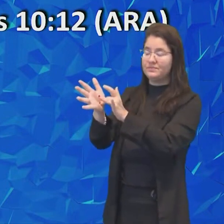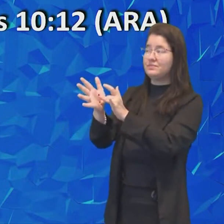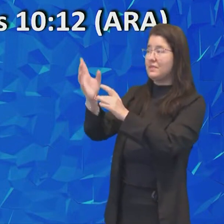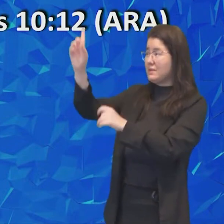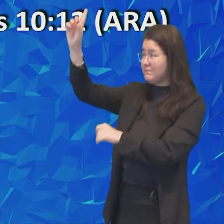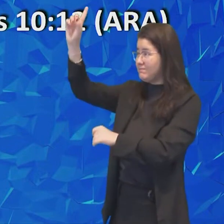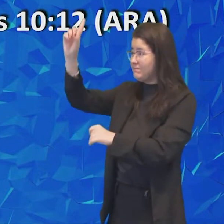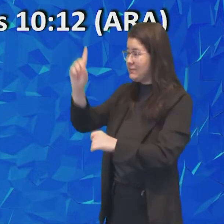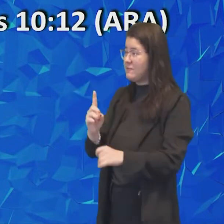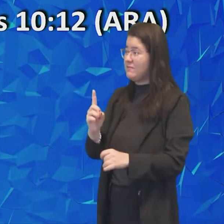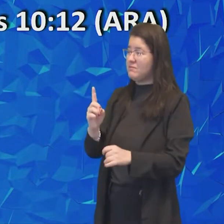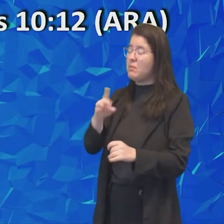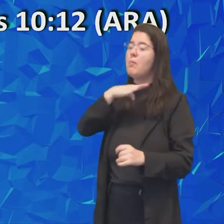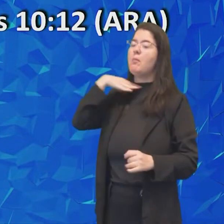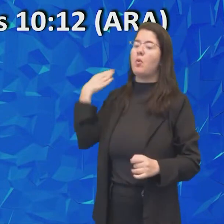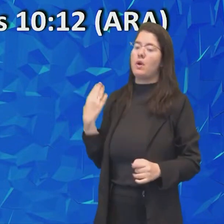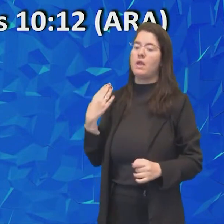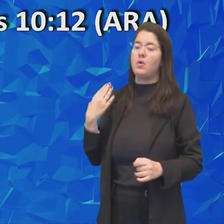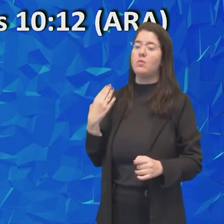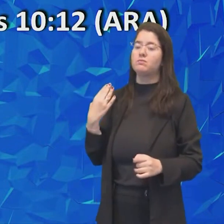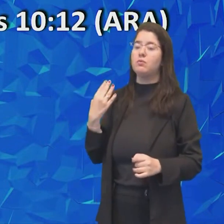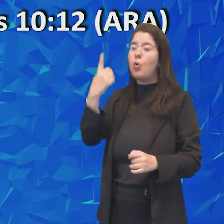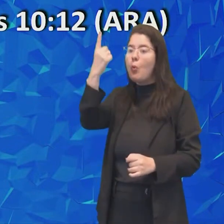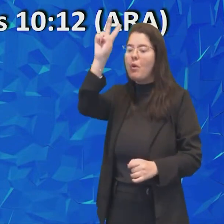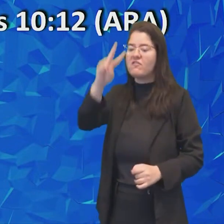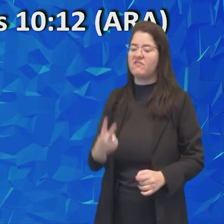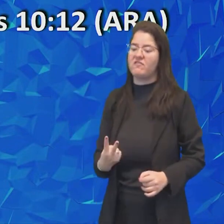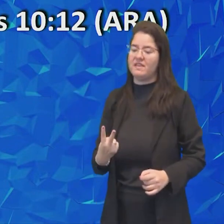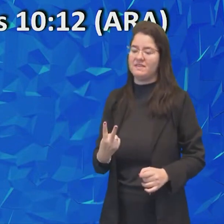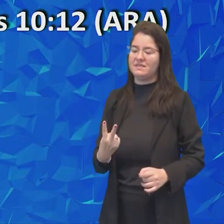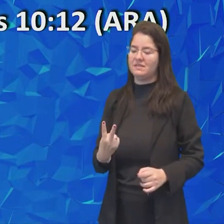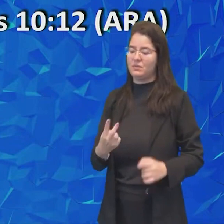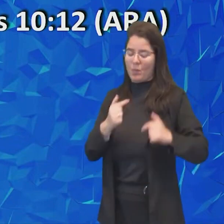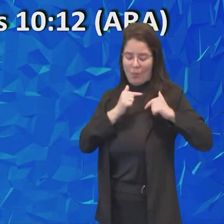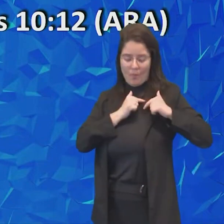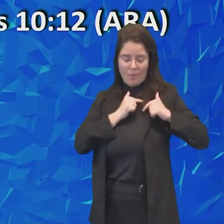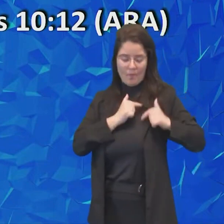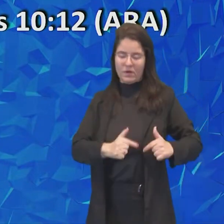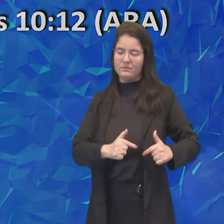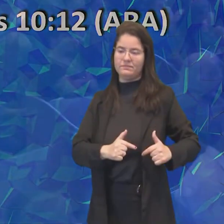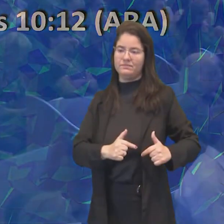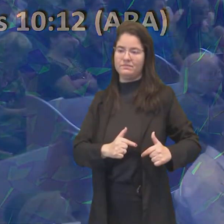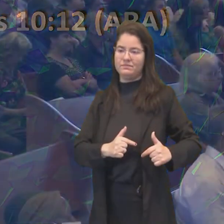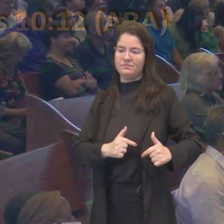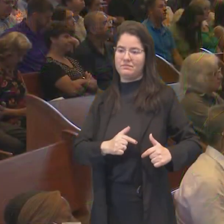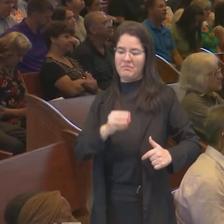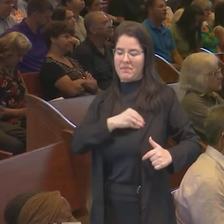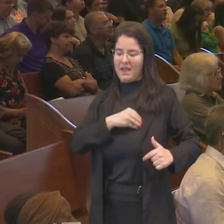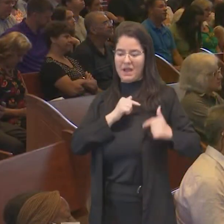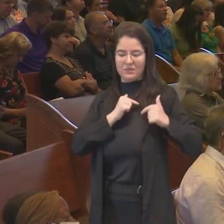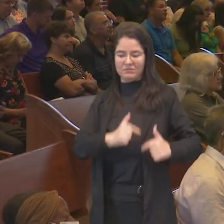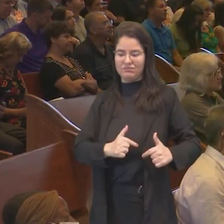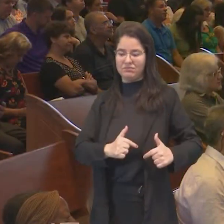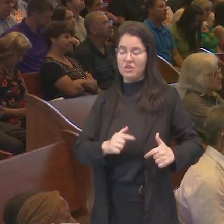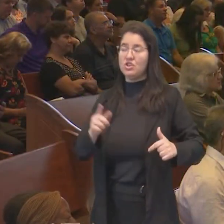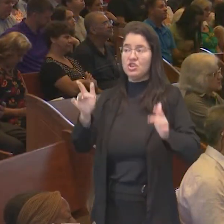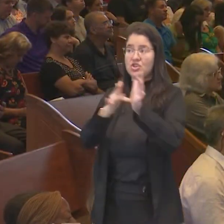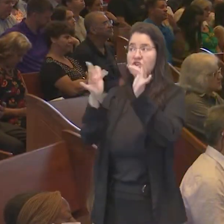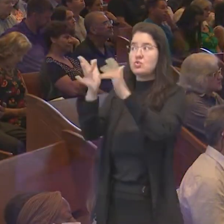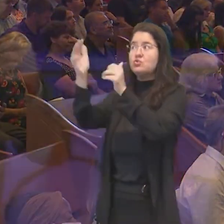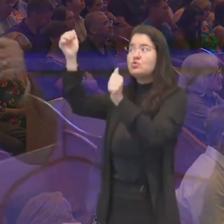um único sacrifício pelos pecados, assentou-se à destra de Deus. Por que